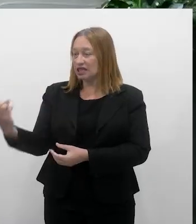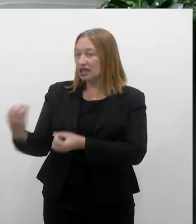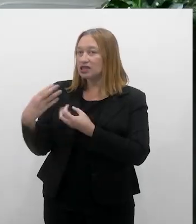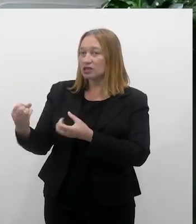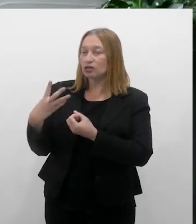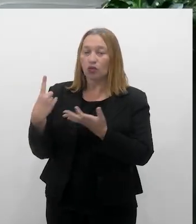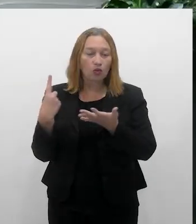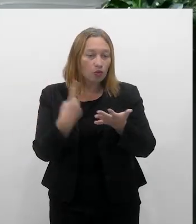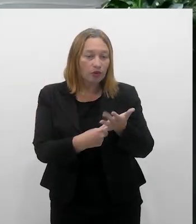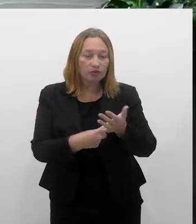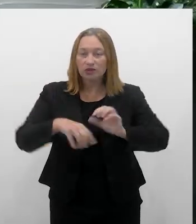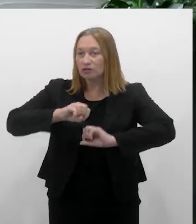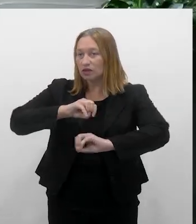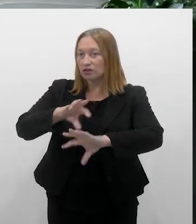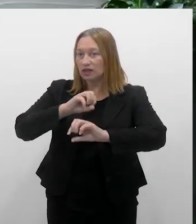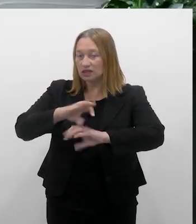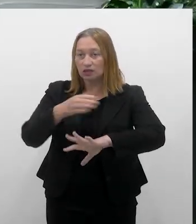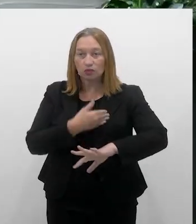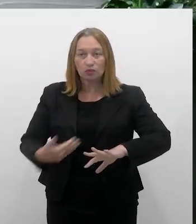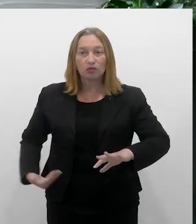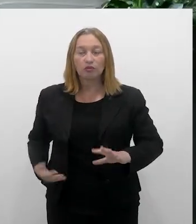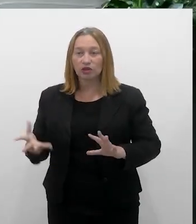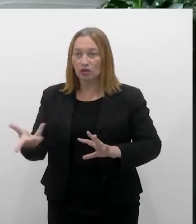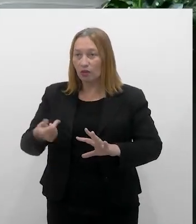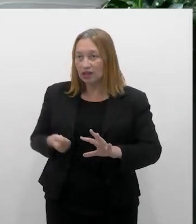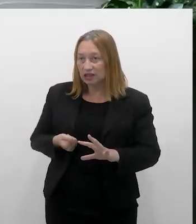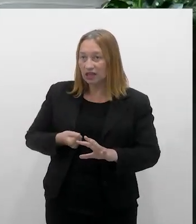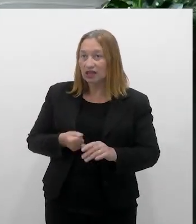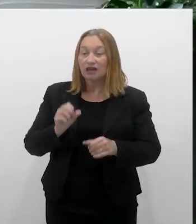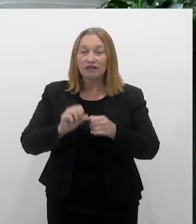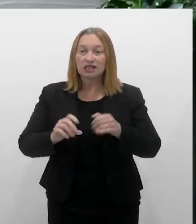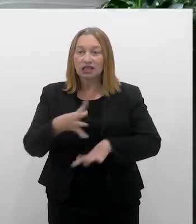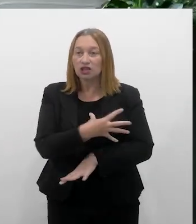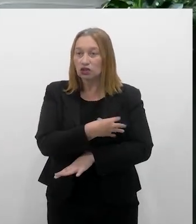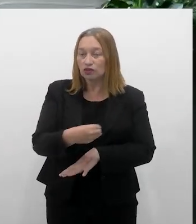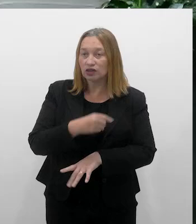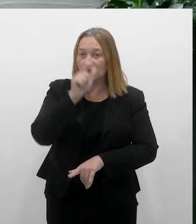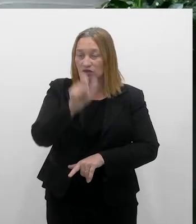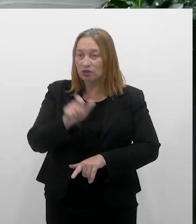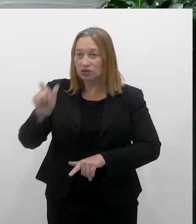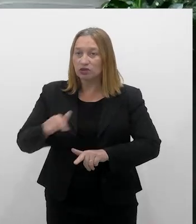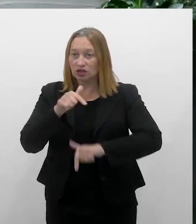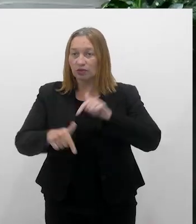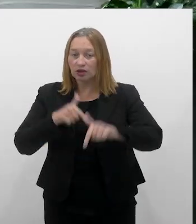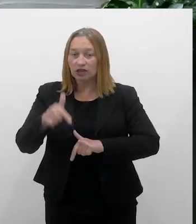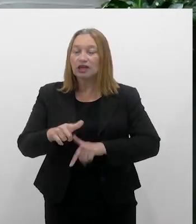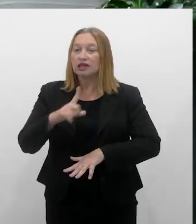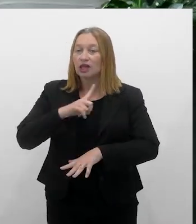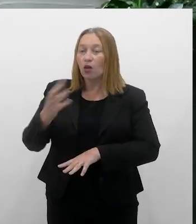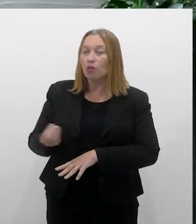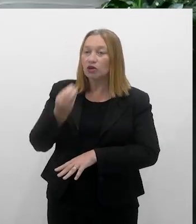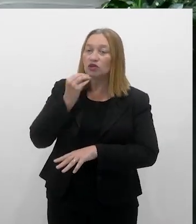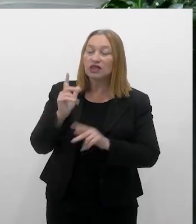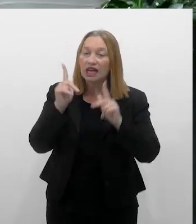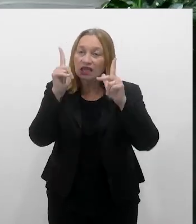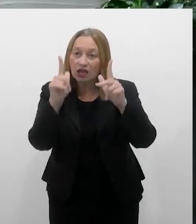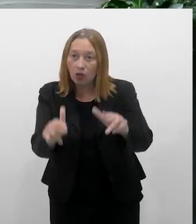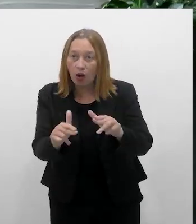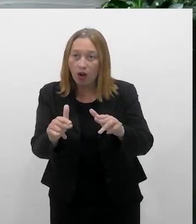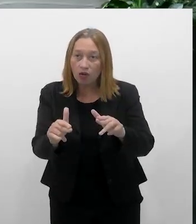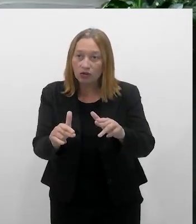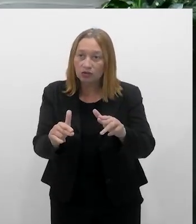o compromisso com a educação pública de qualidade. Fazer com que os filhos dos trabalhadores tenham as mesmas